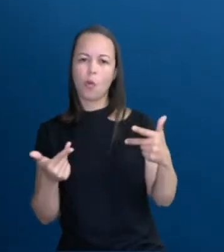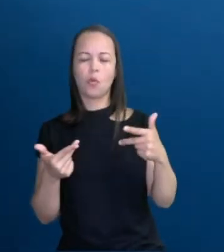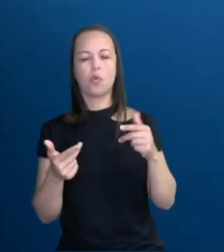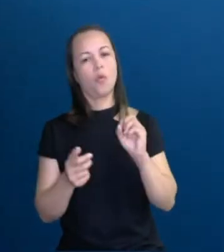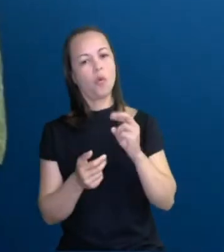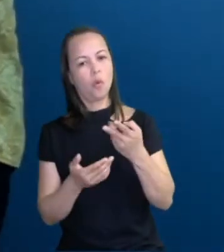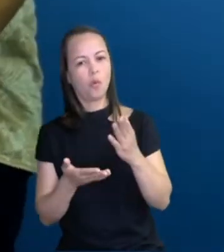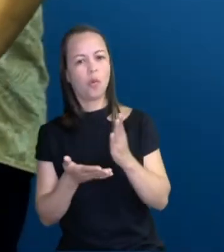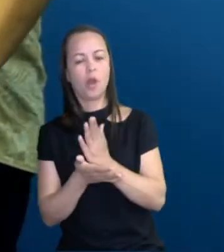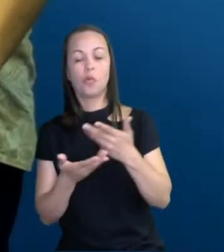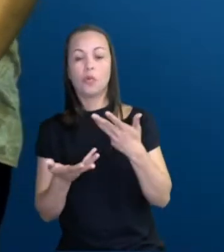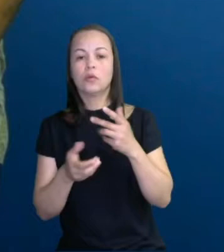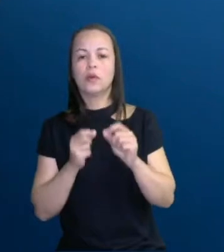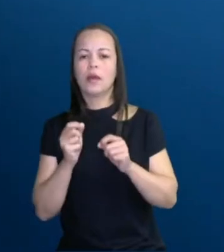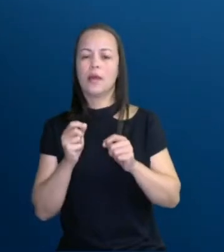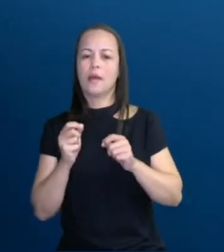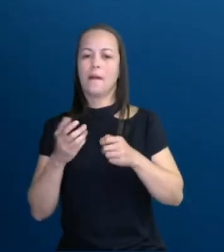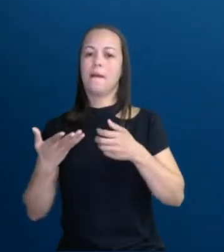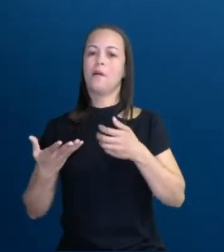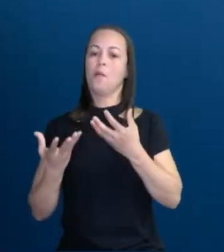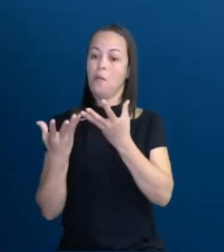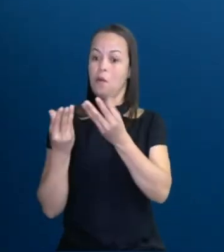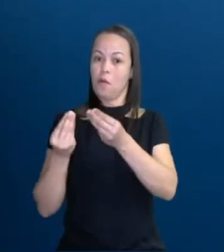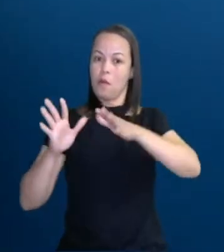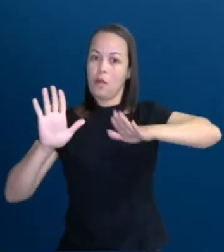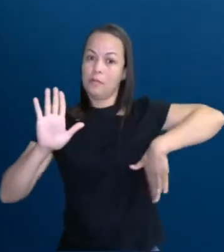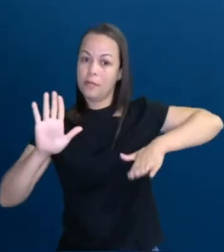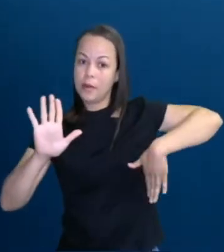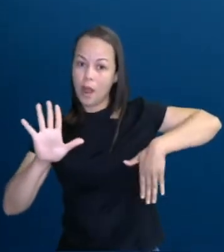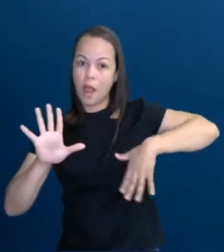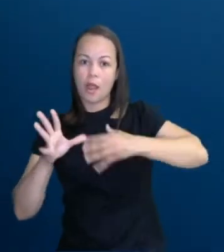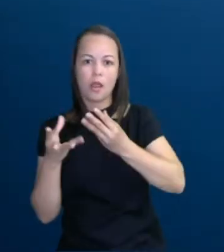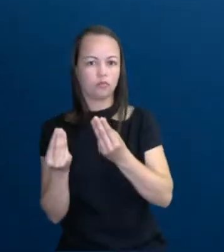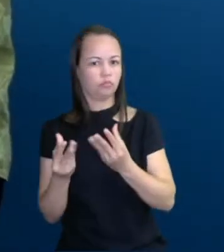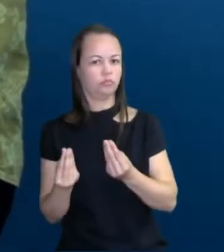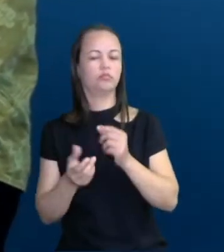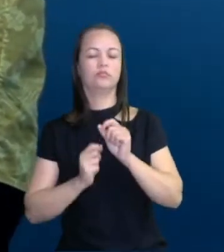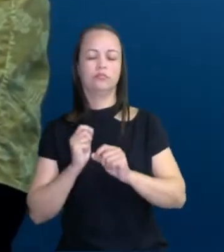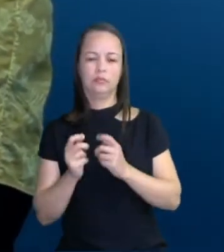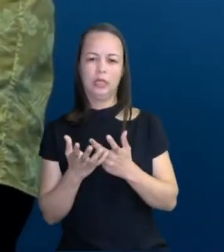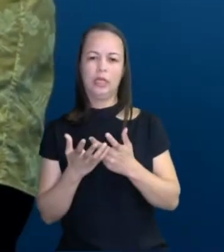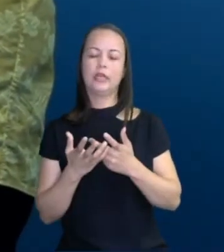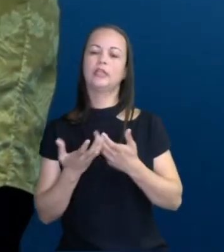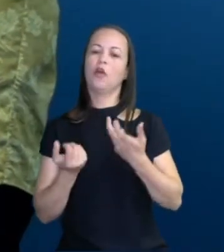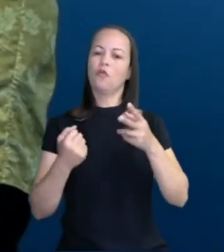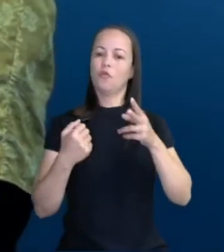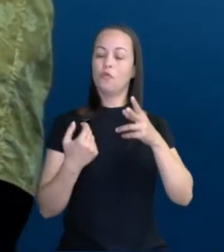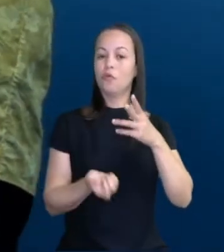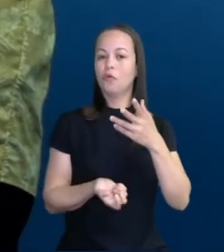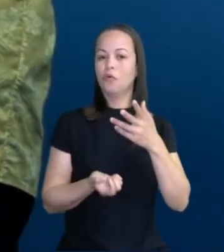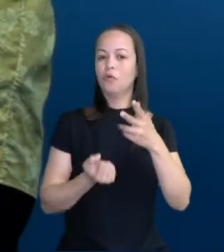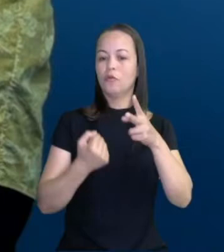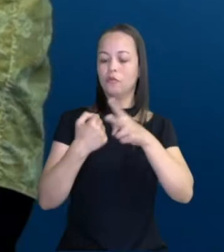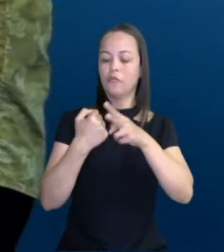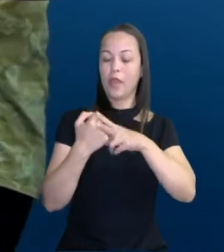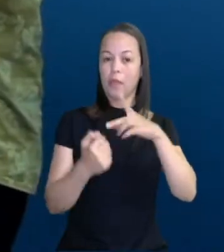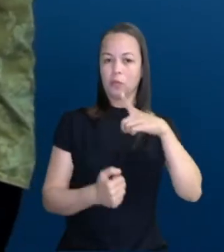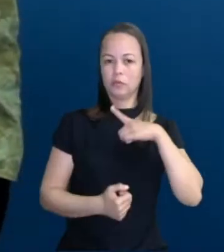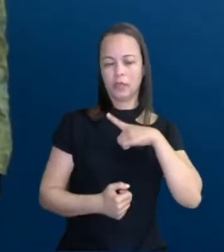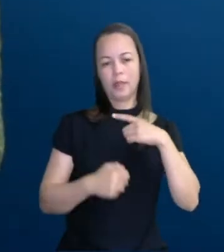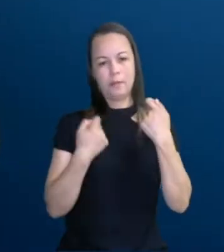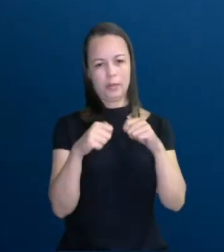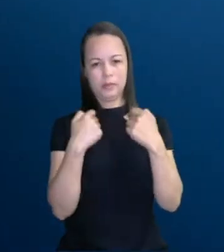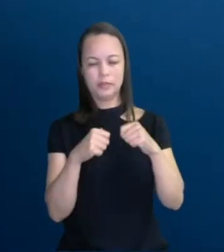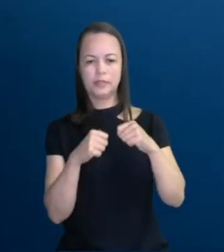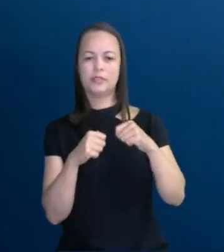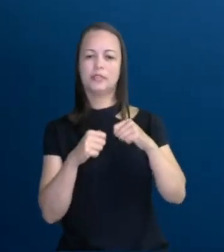Pernambuco tem muitas praias. Então, percebam, o verbo ter, ele precisa de um complemento para completar o sentido. E